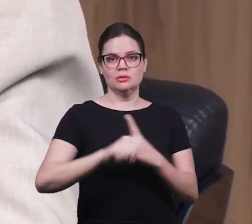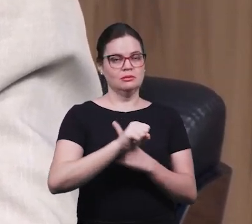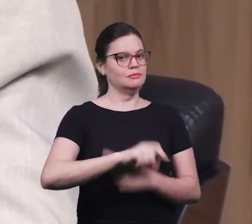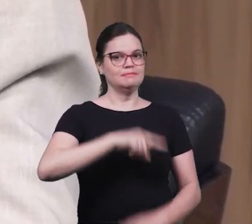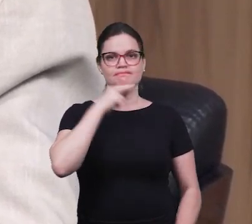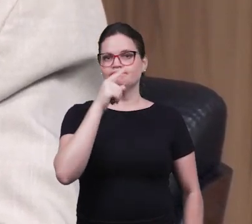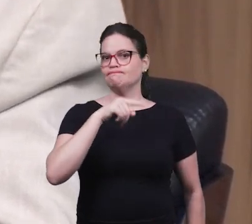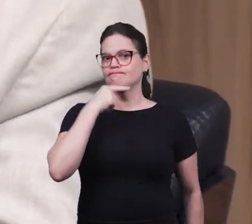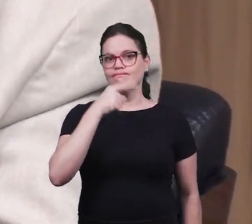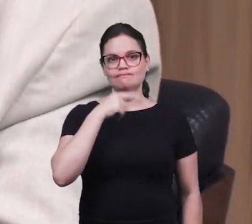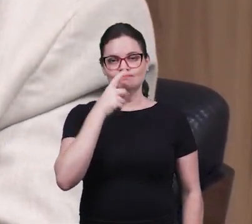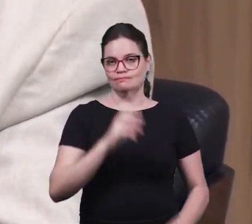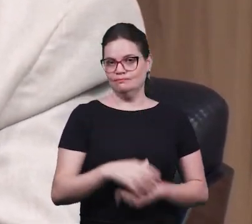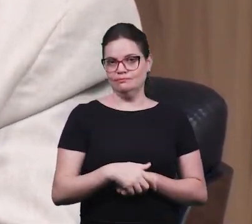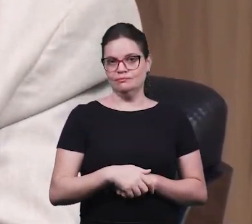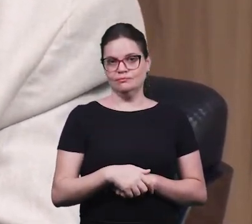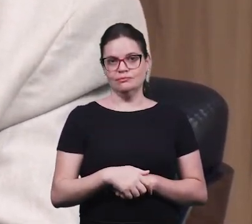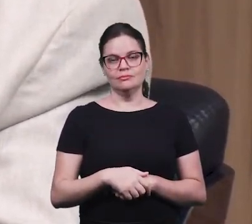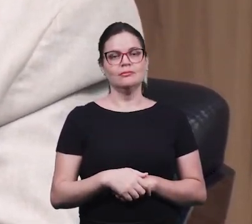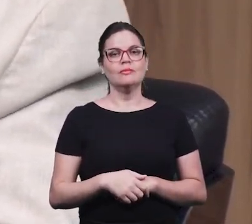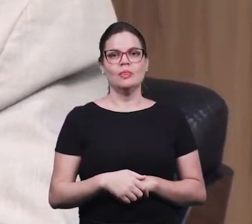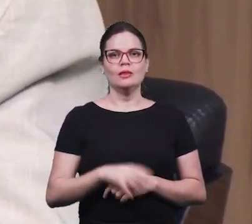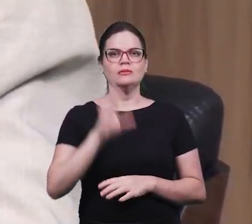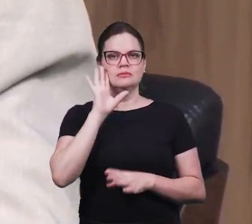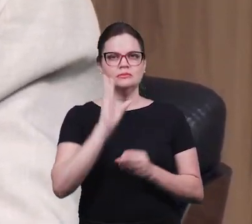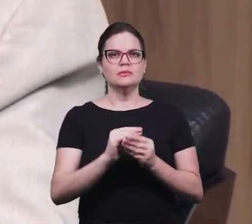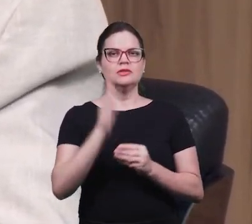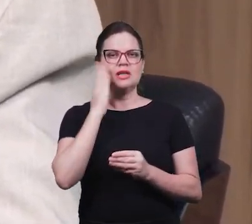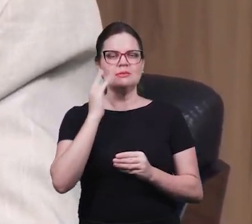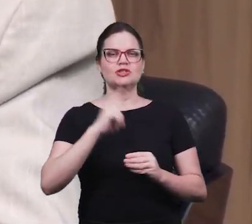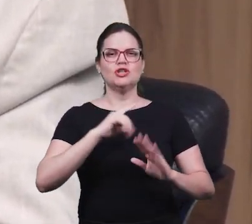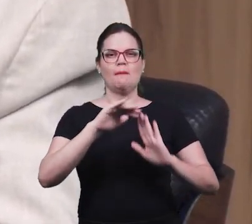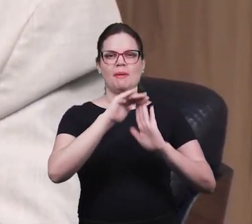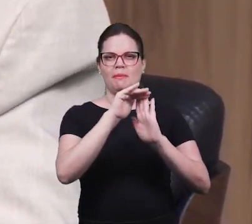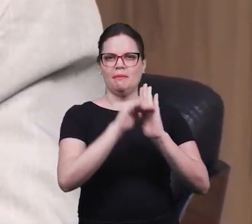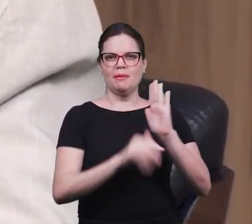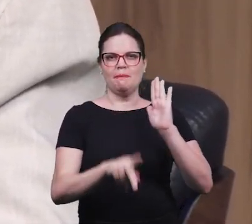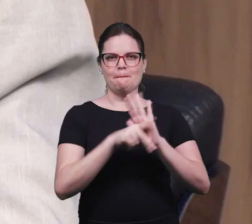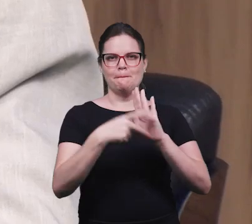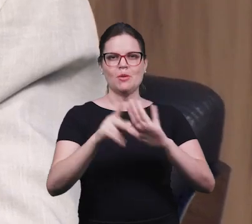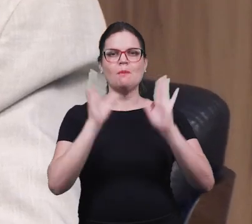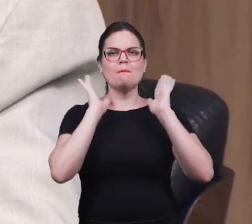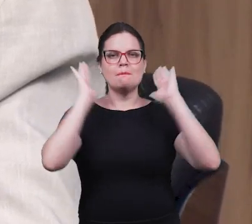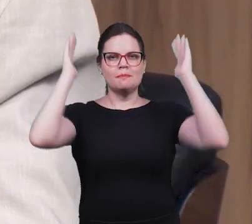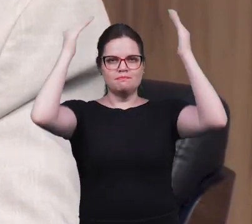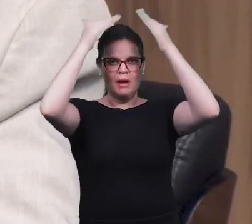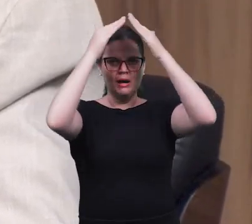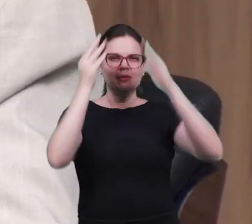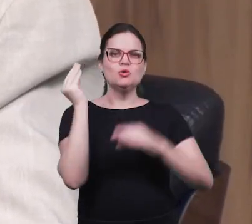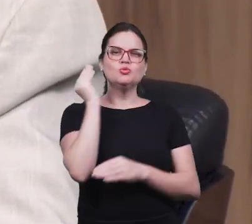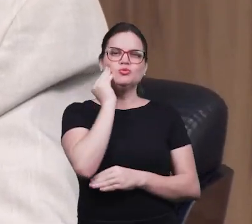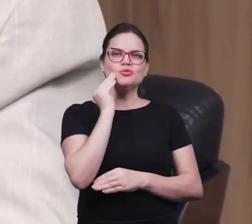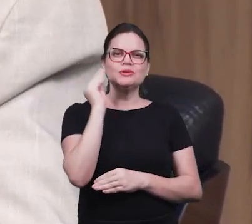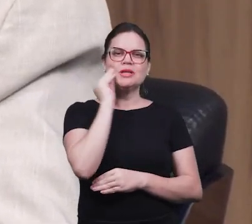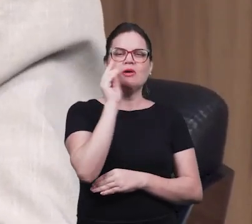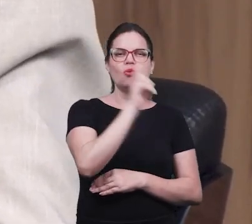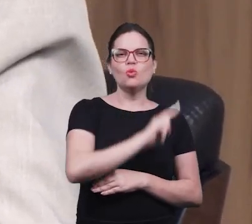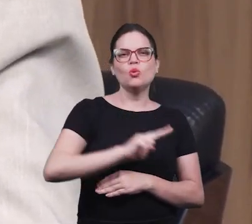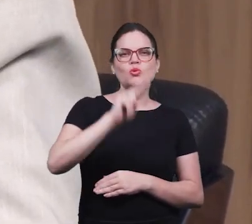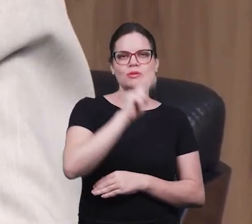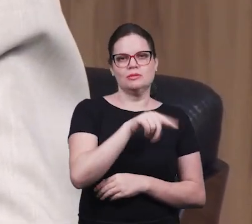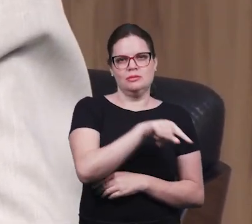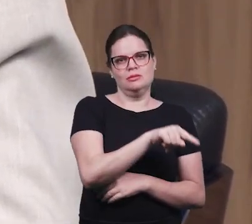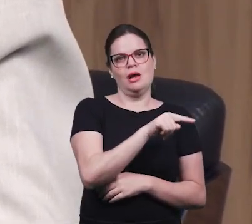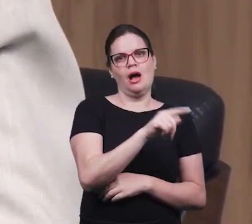conseguiu. Mesmo através das encíclicas papais que ela usou, e era uma forma que ela tinha de se manifestar. Mas